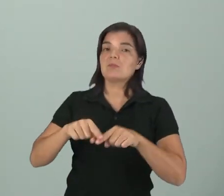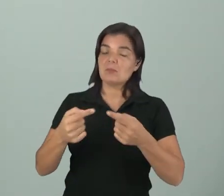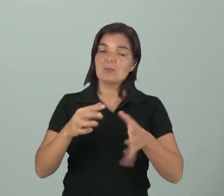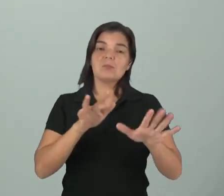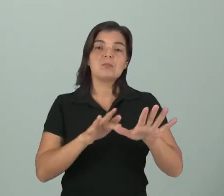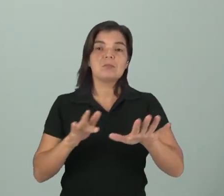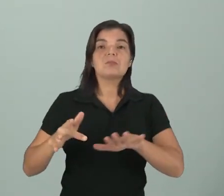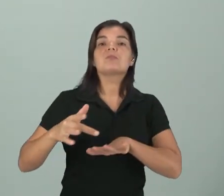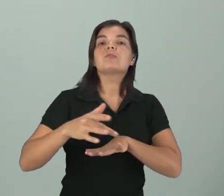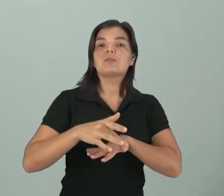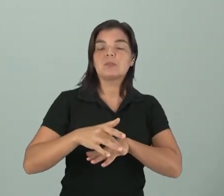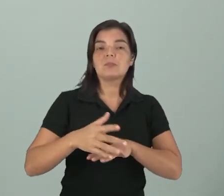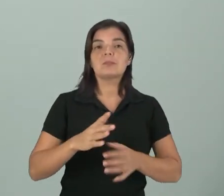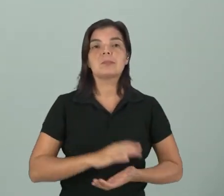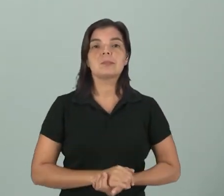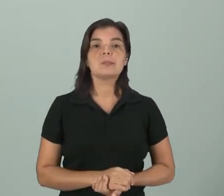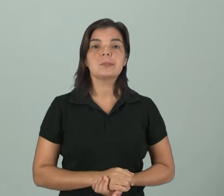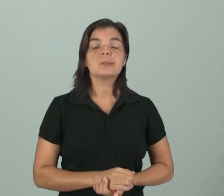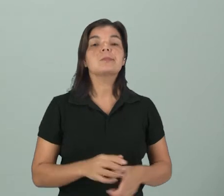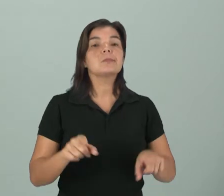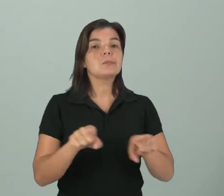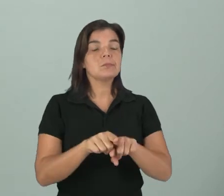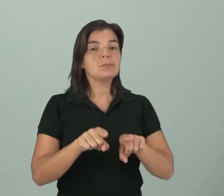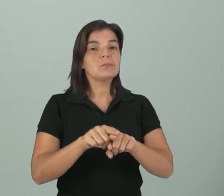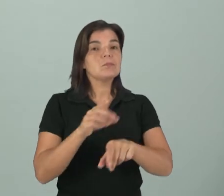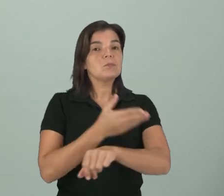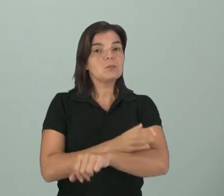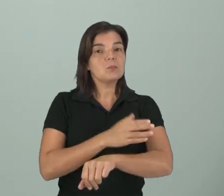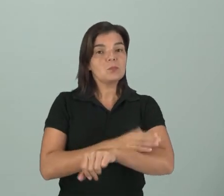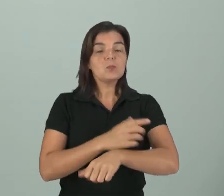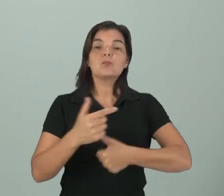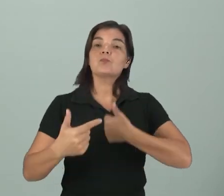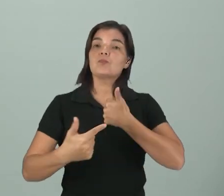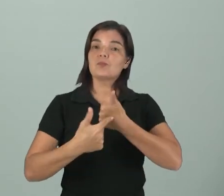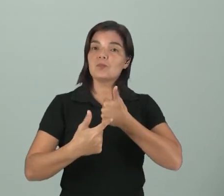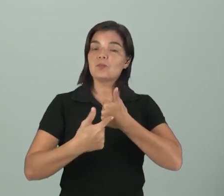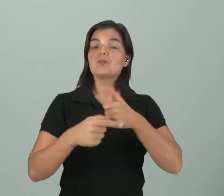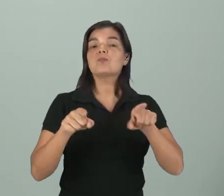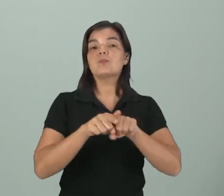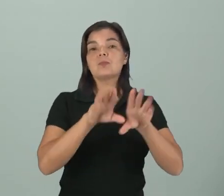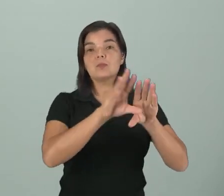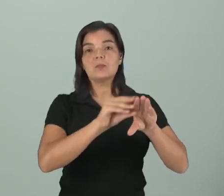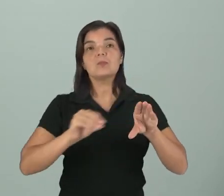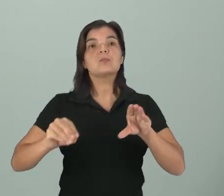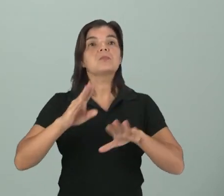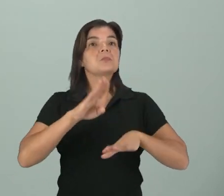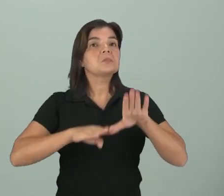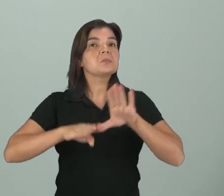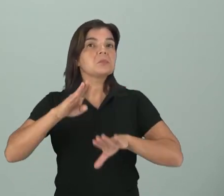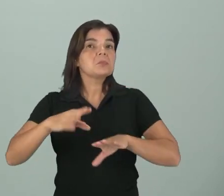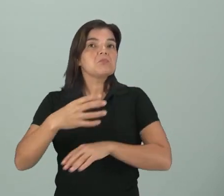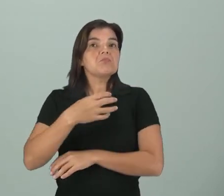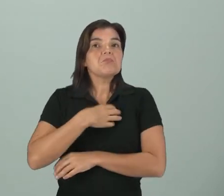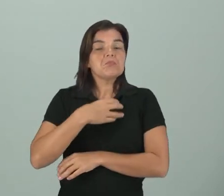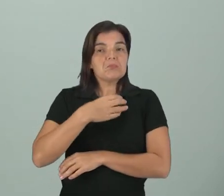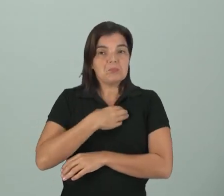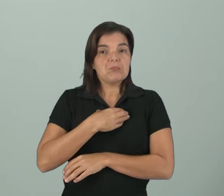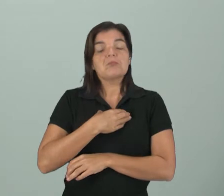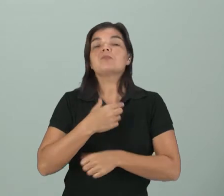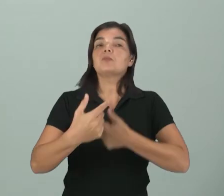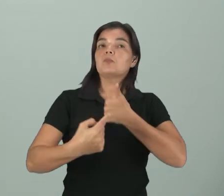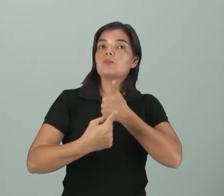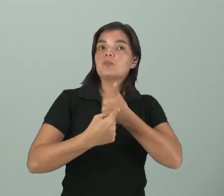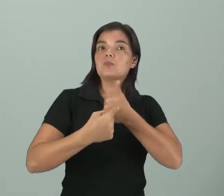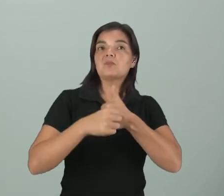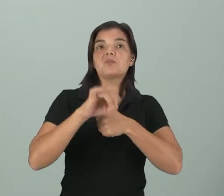nas redes sociais, e sim também a prática de curtir e compartilhar. Dependendo da reação que você coloca na